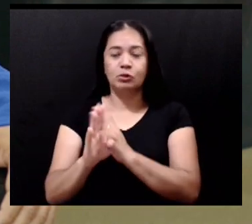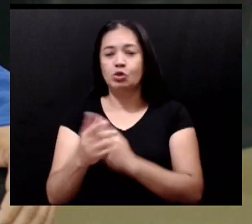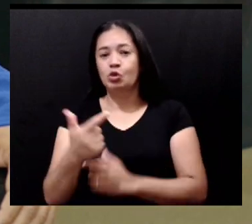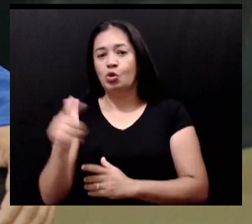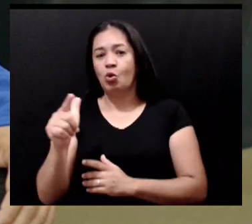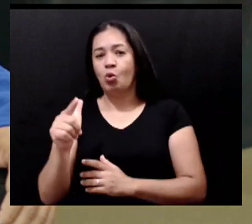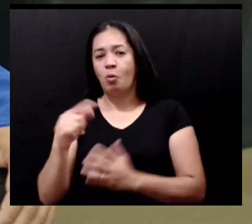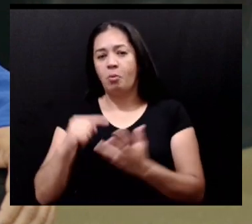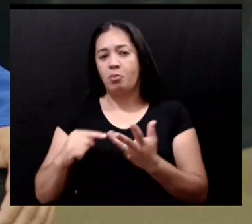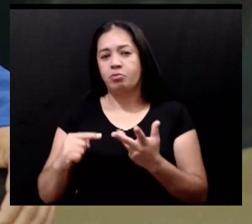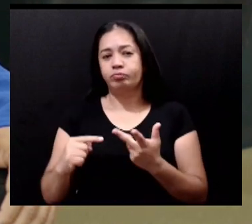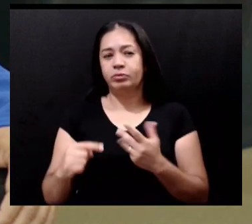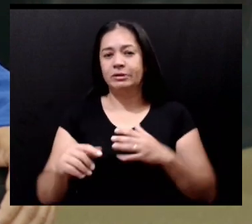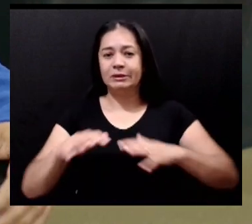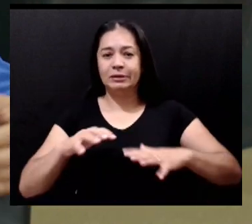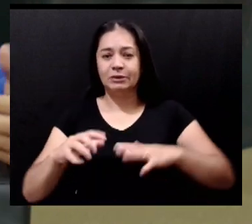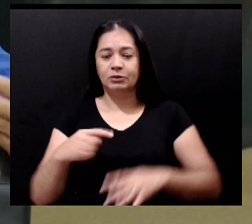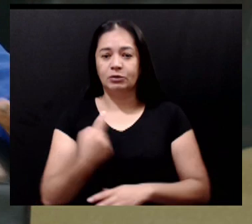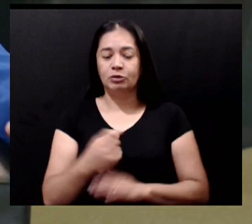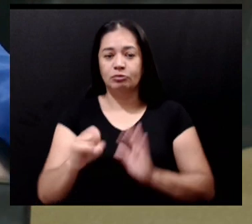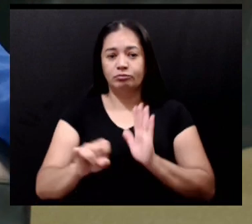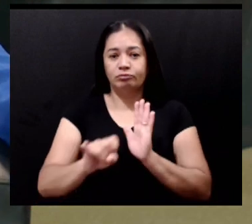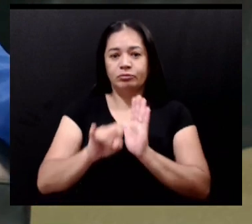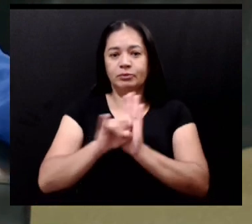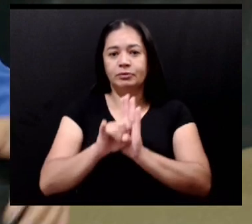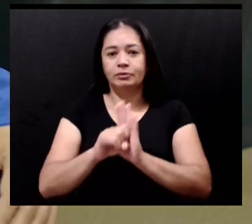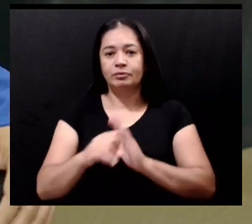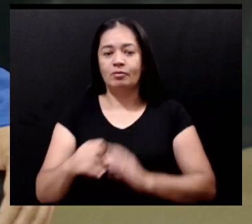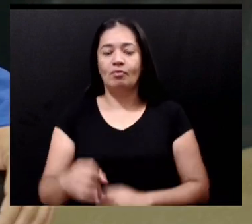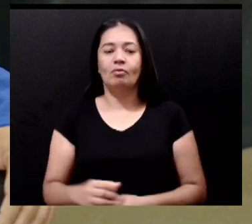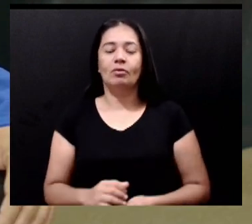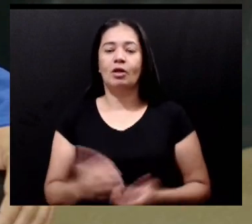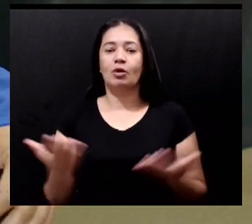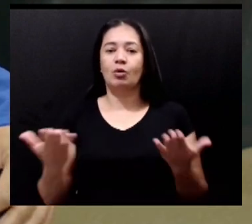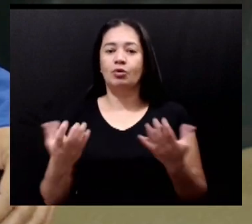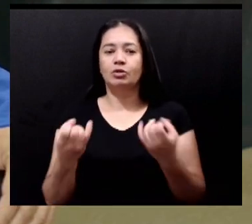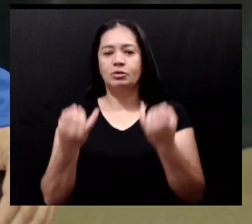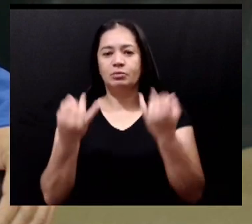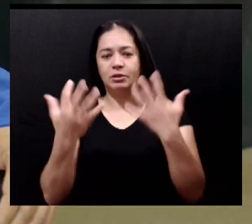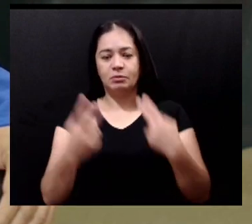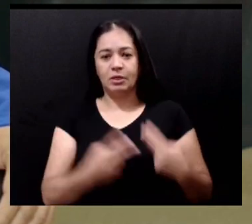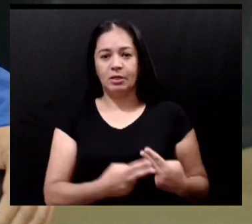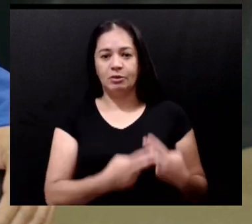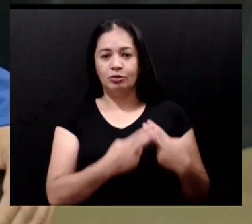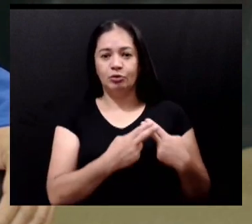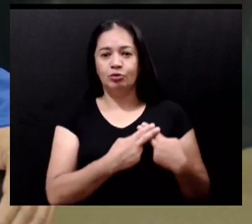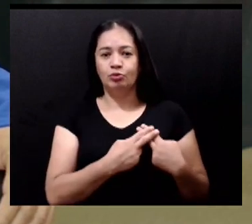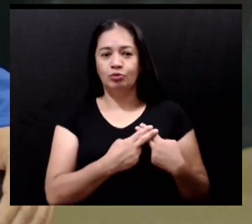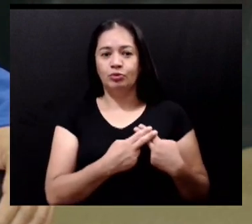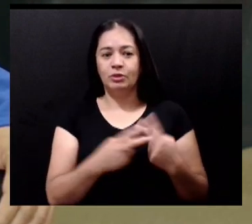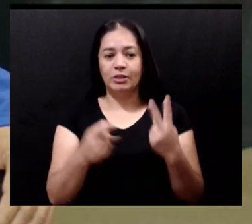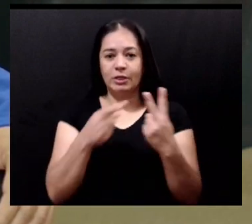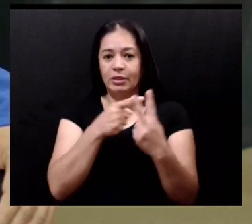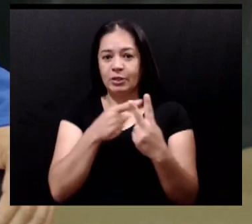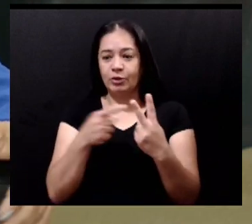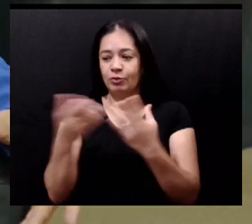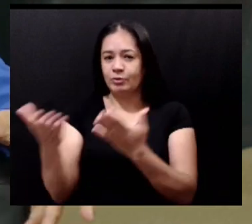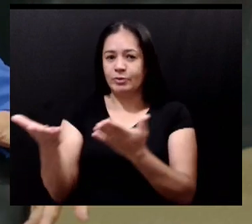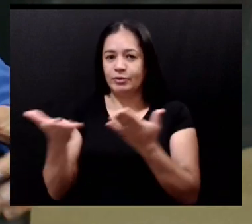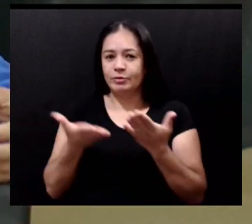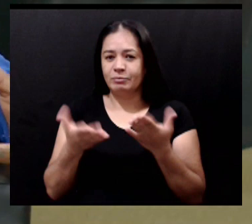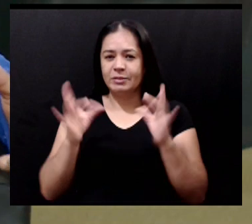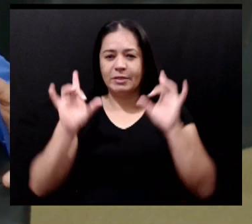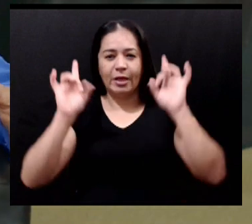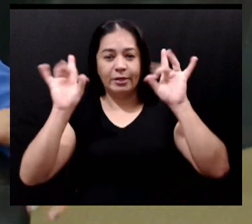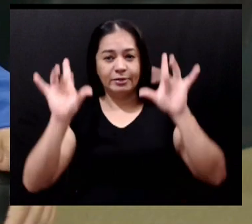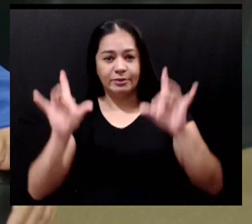identidade e rotina. E hoje para falar sobre luto, nós estamos recebendo duas convidadas muito especiais que vão